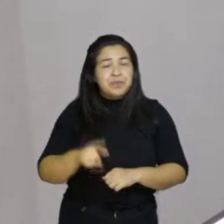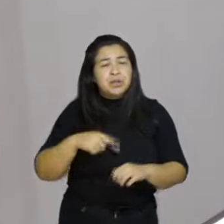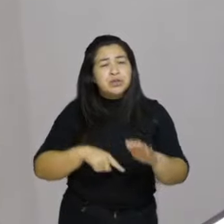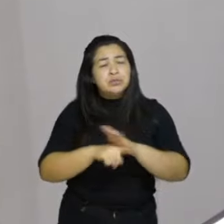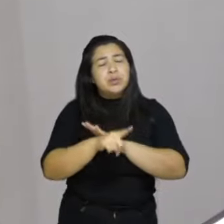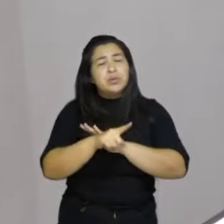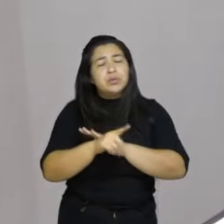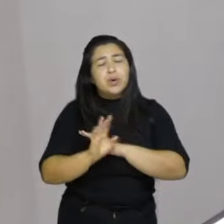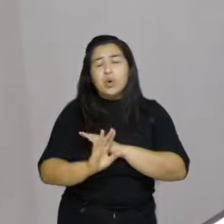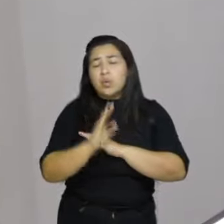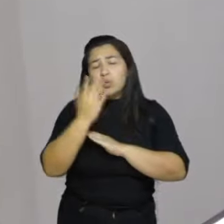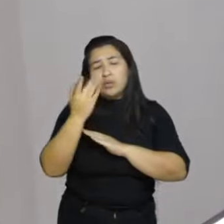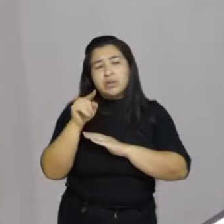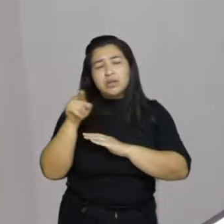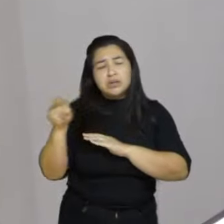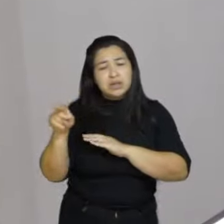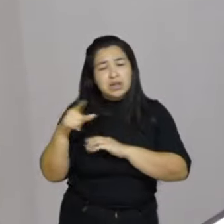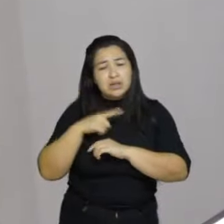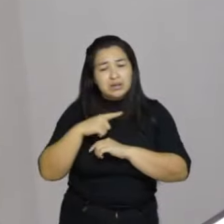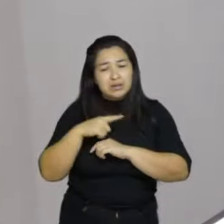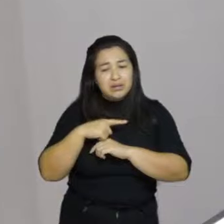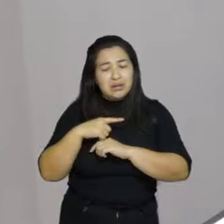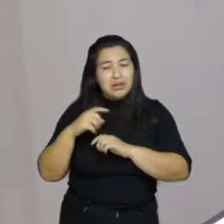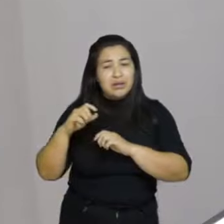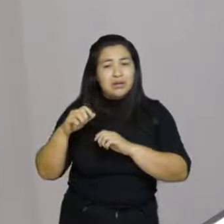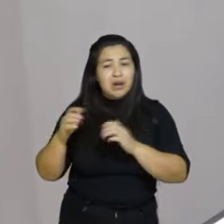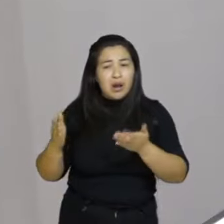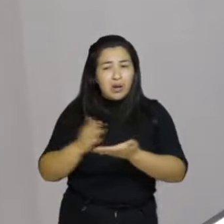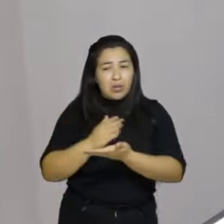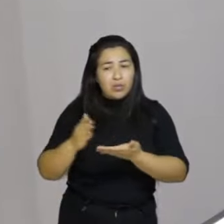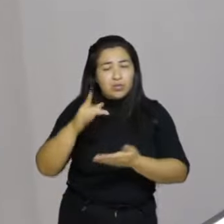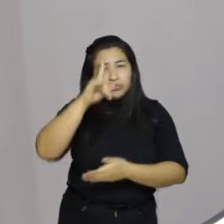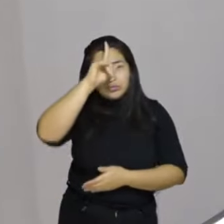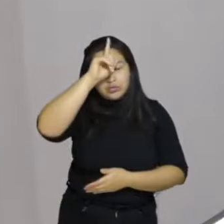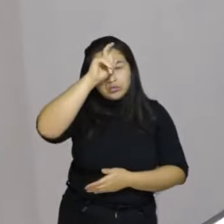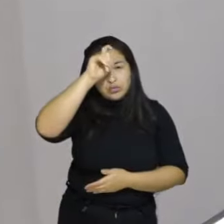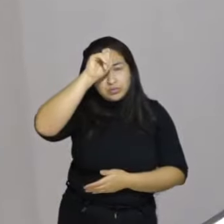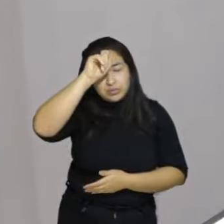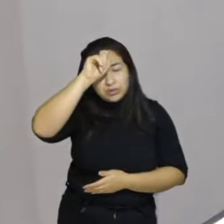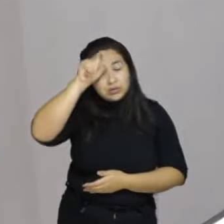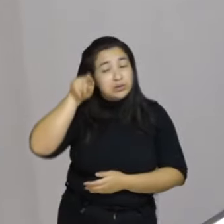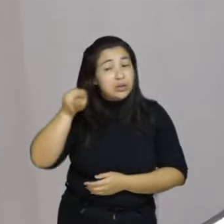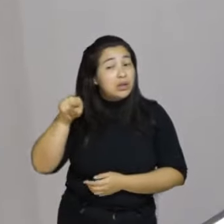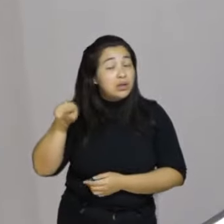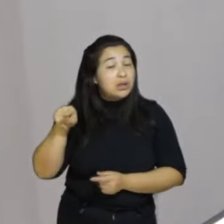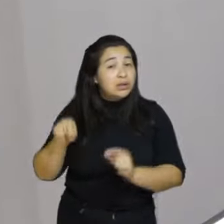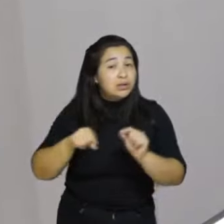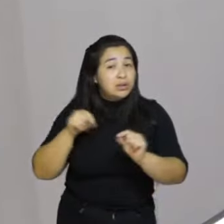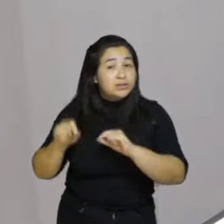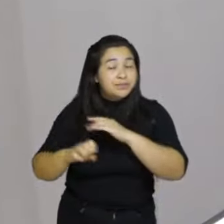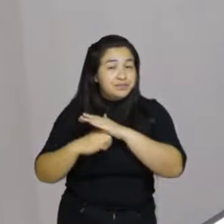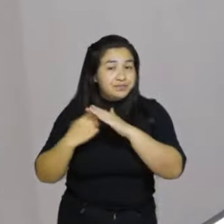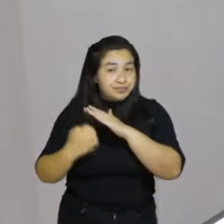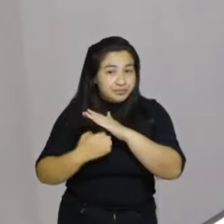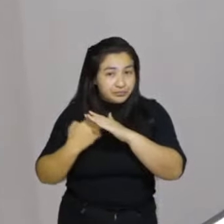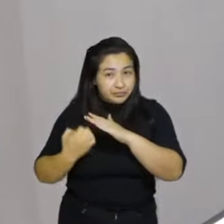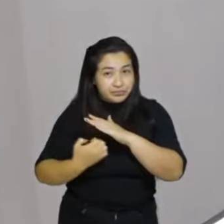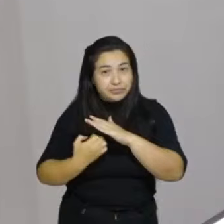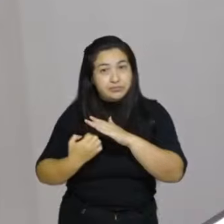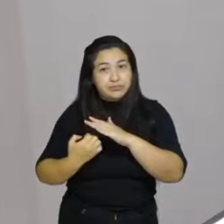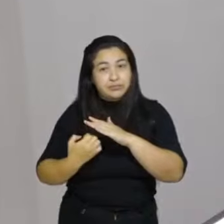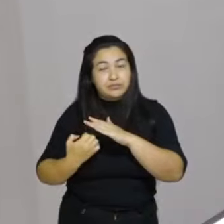acontecendo eh junto ao Hospital Santa Isabel onde a empresa que lá toca o